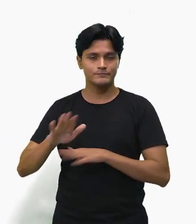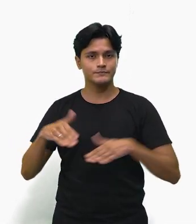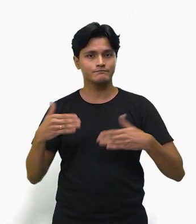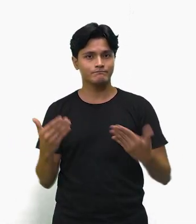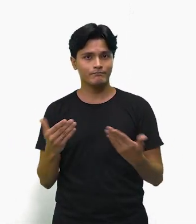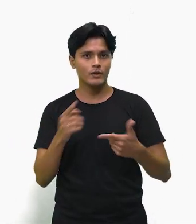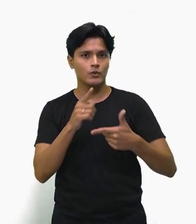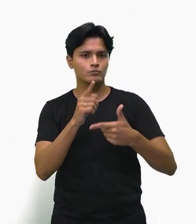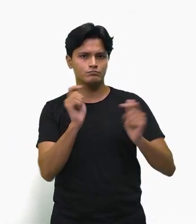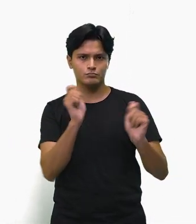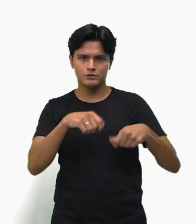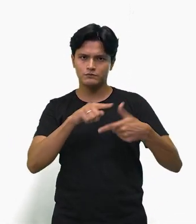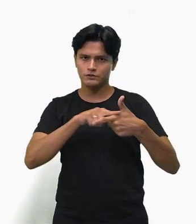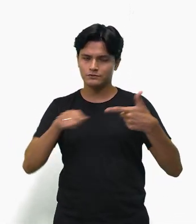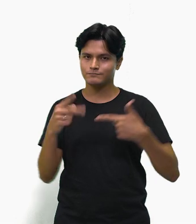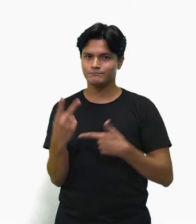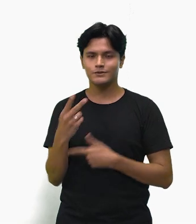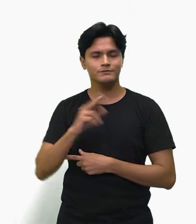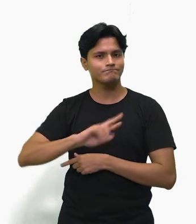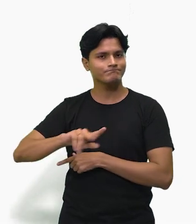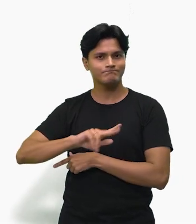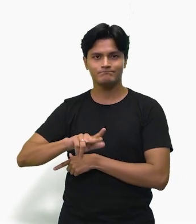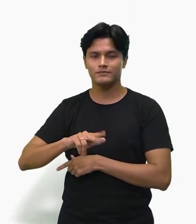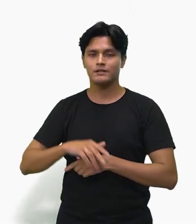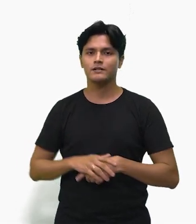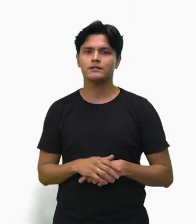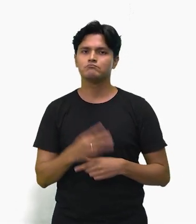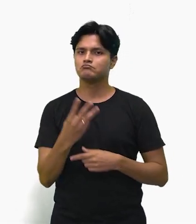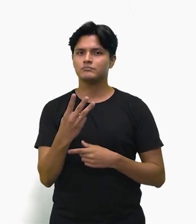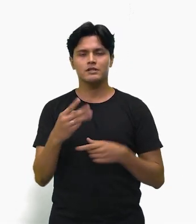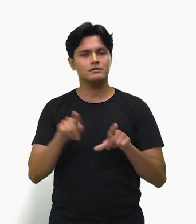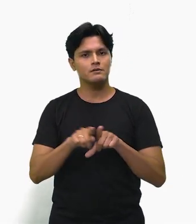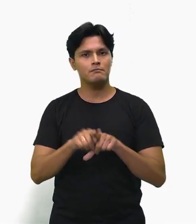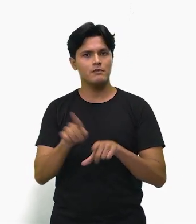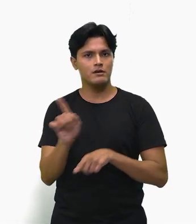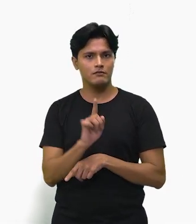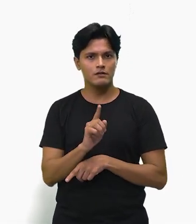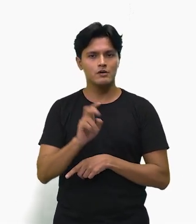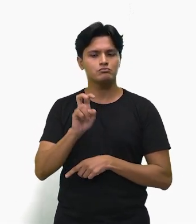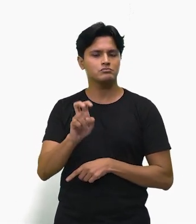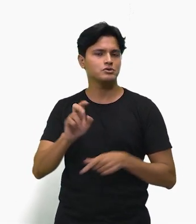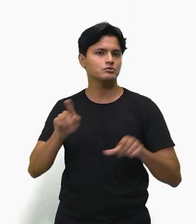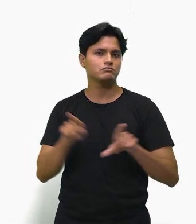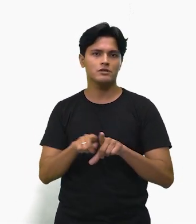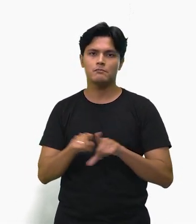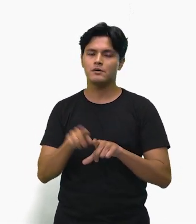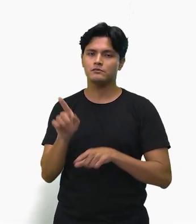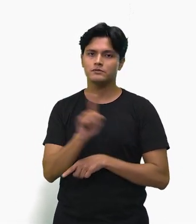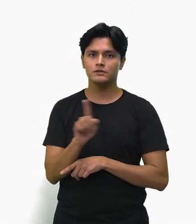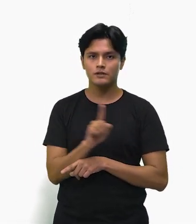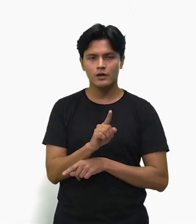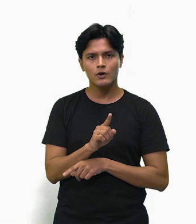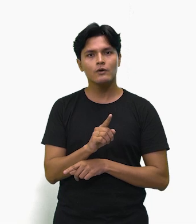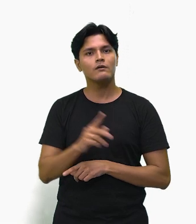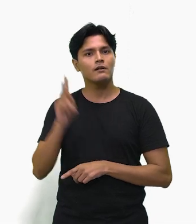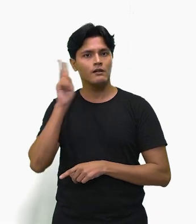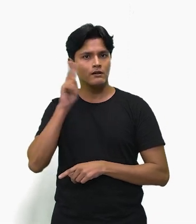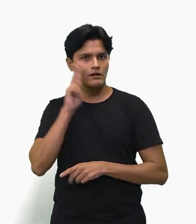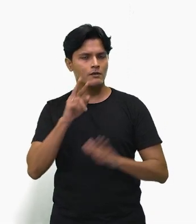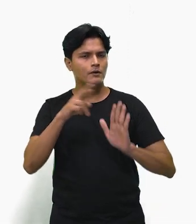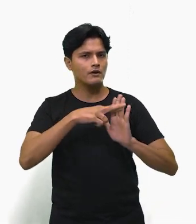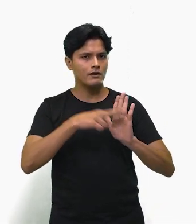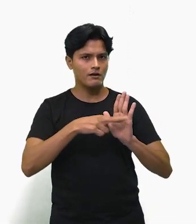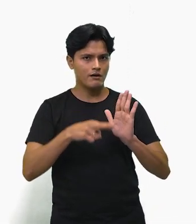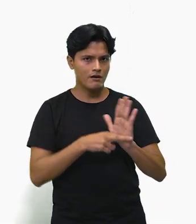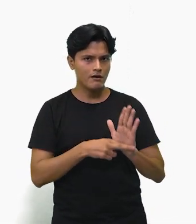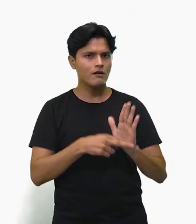2. Aí você continua, não é por 3, não é por 4, não é por 5. Lembra das regras da